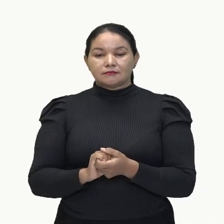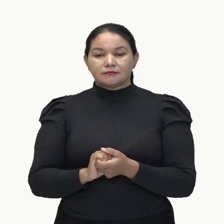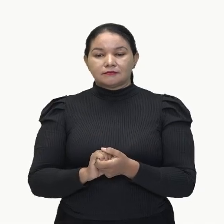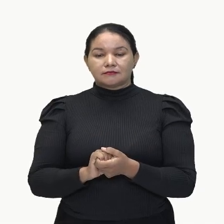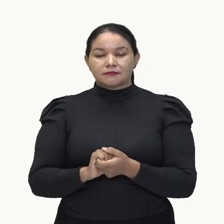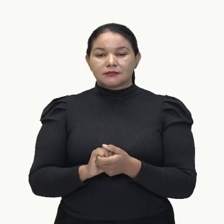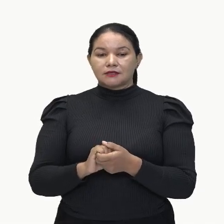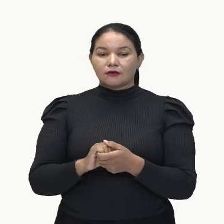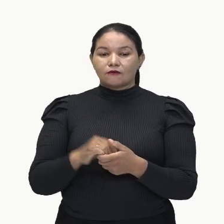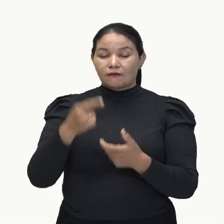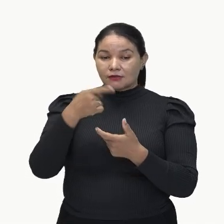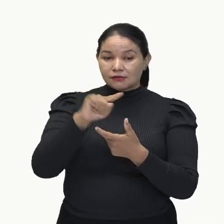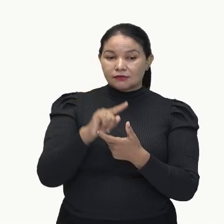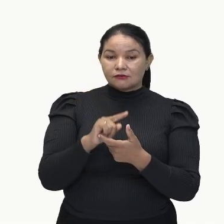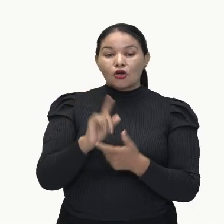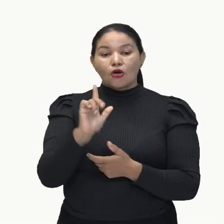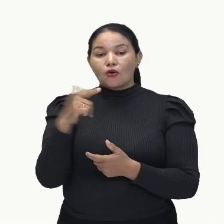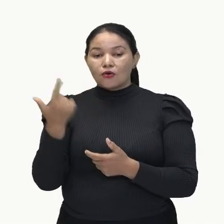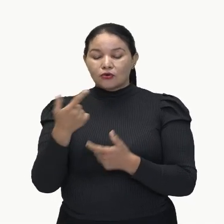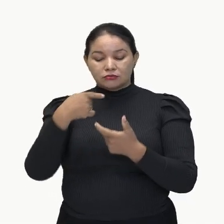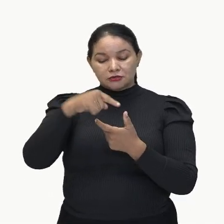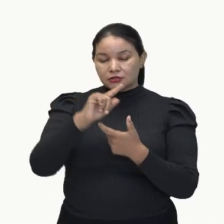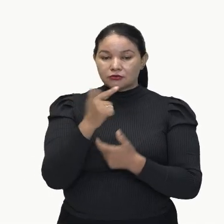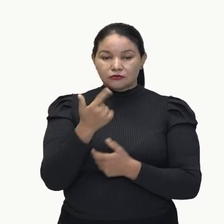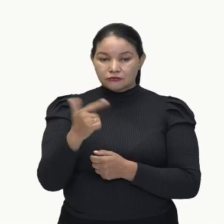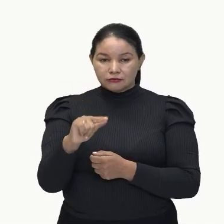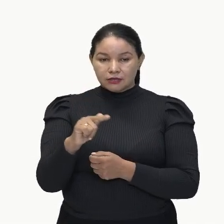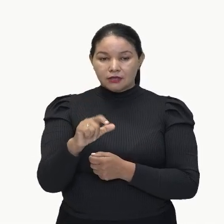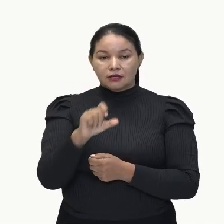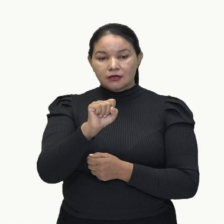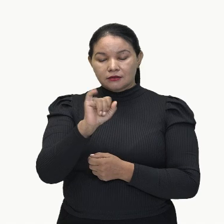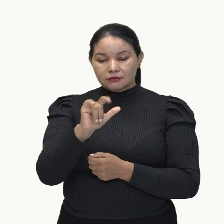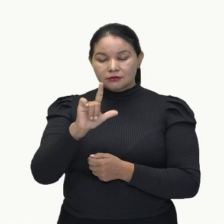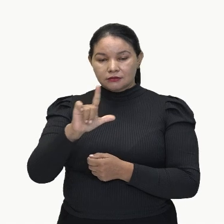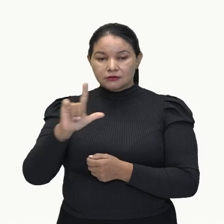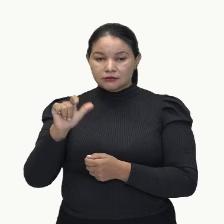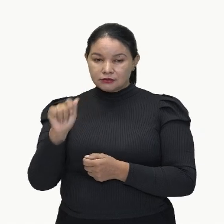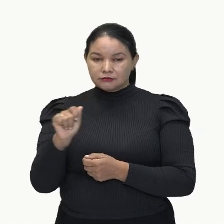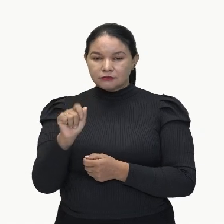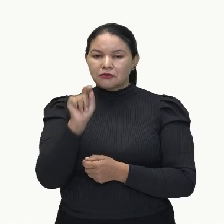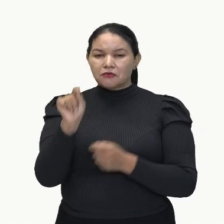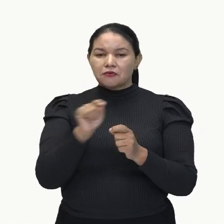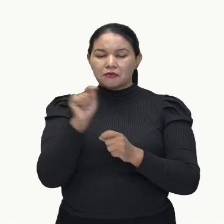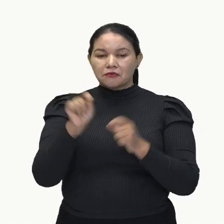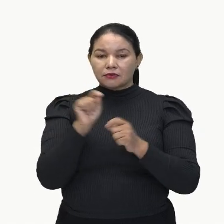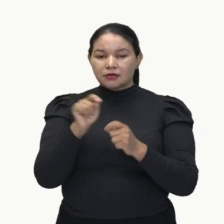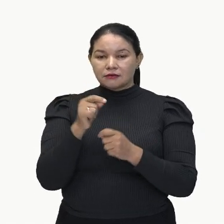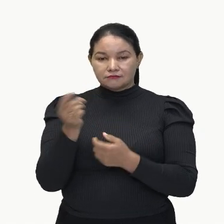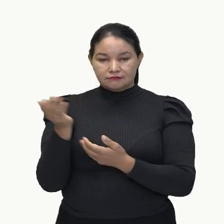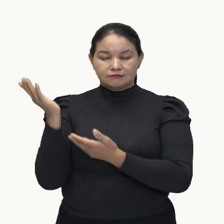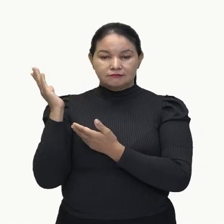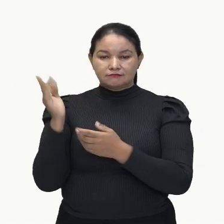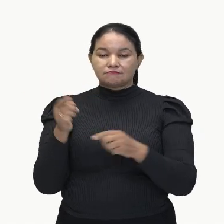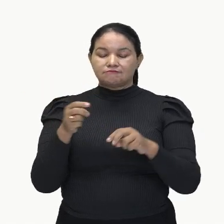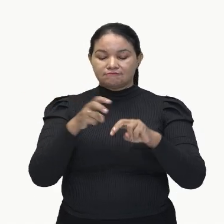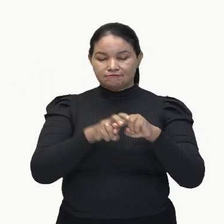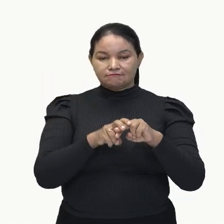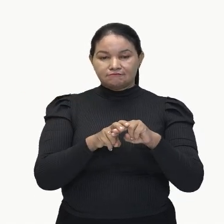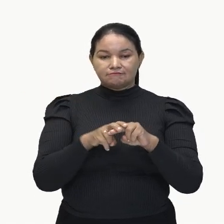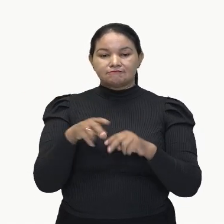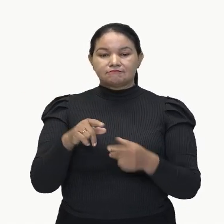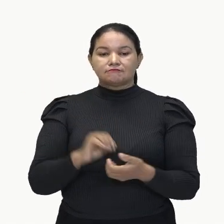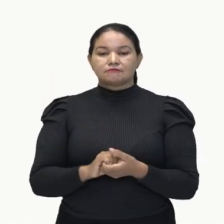não tem acento onica S queha profe cadera